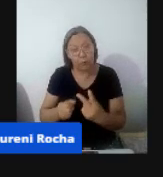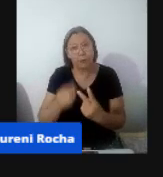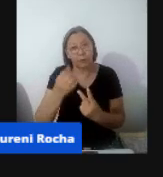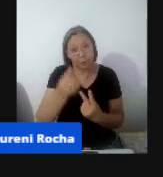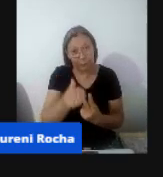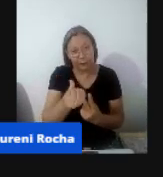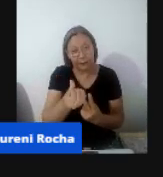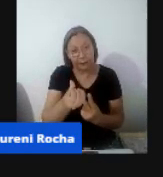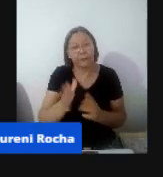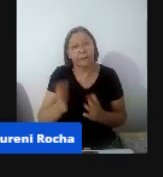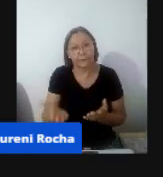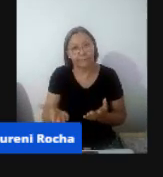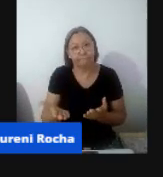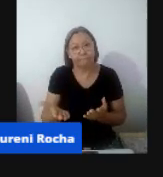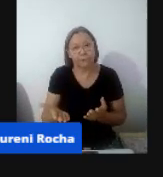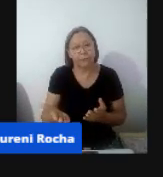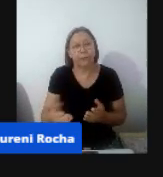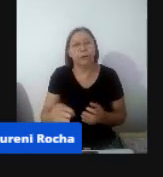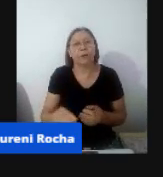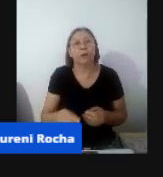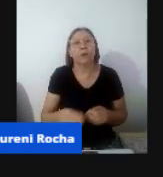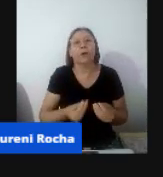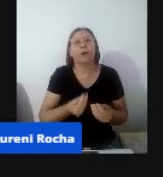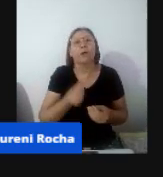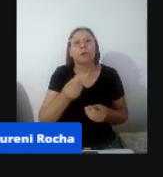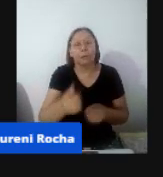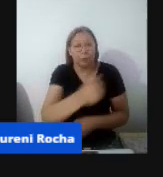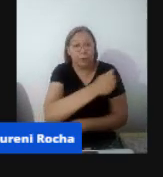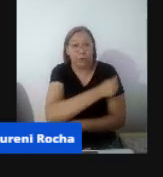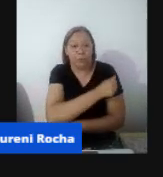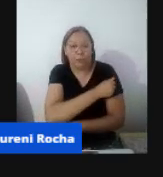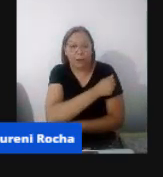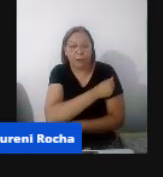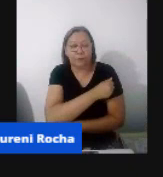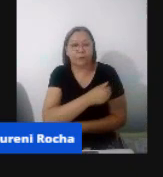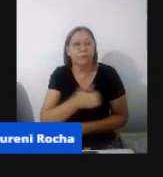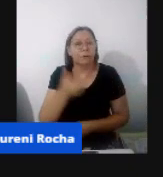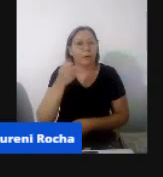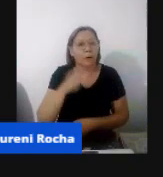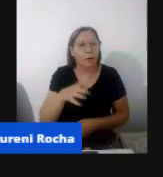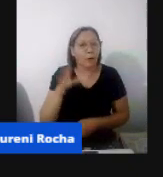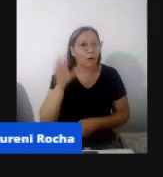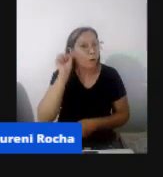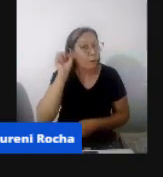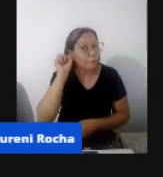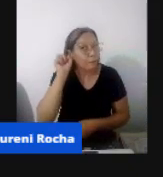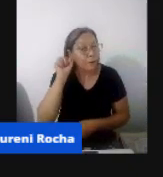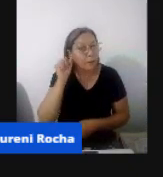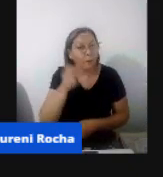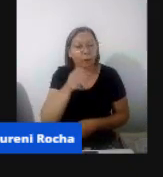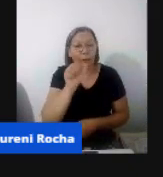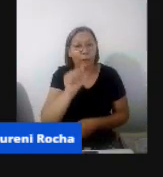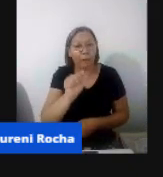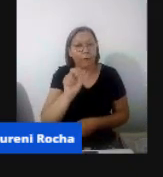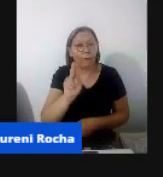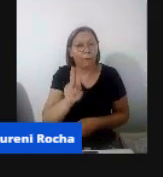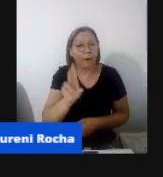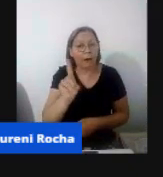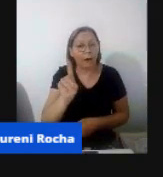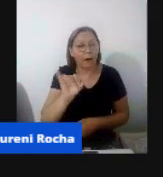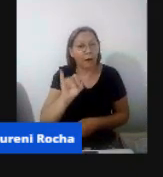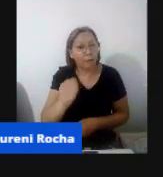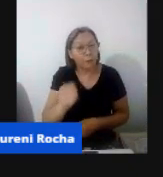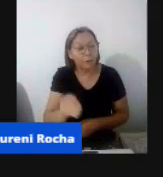E quando o aluno recebeu esse áudio, 5 sobre 6, como é que ele pode ter visualizado isso